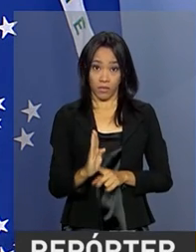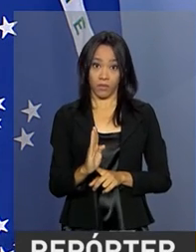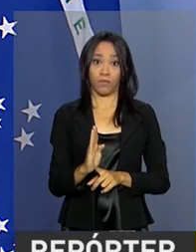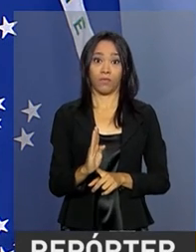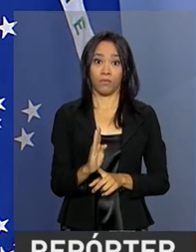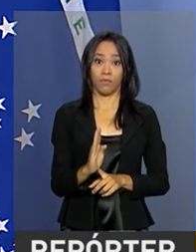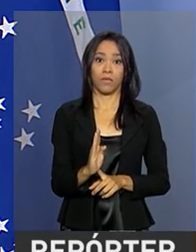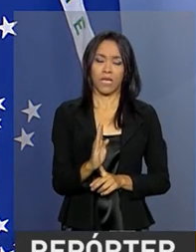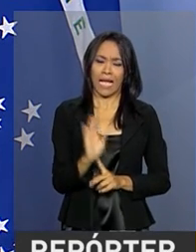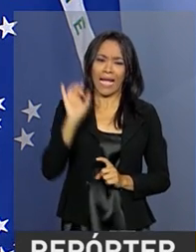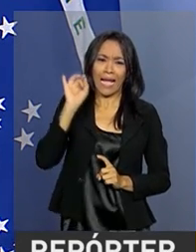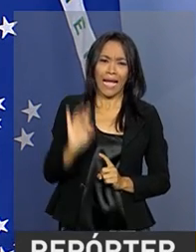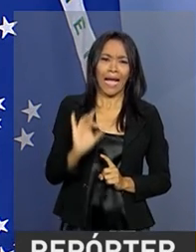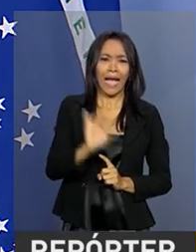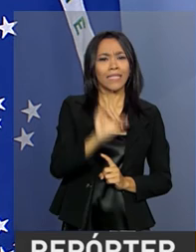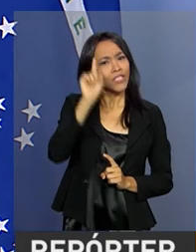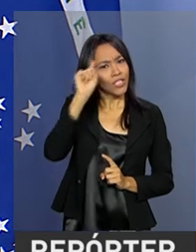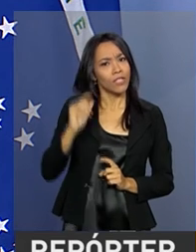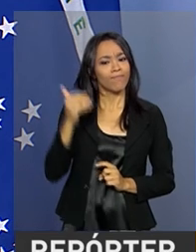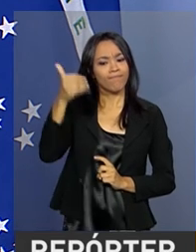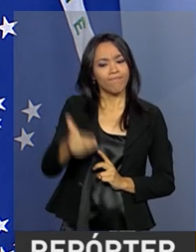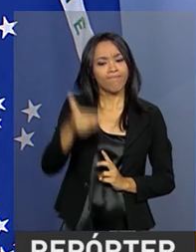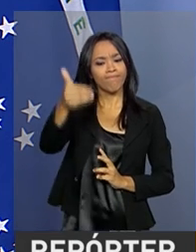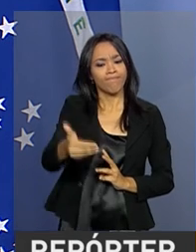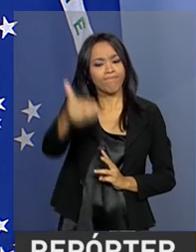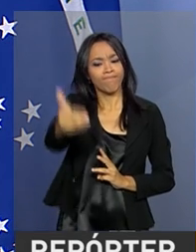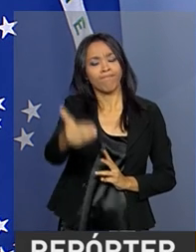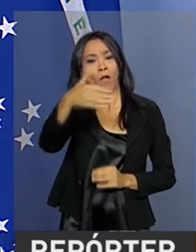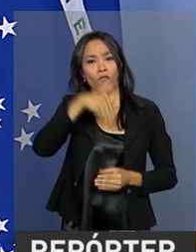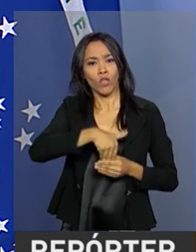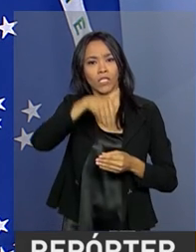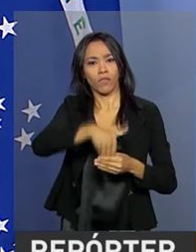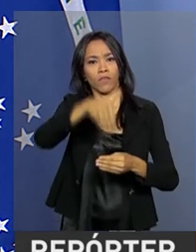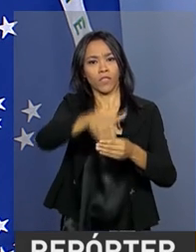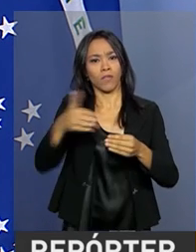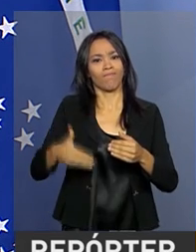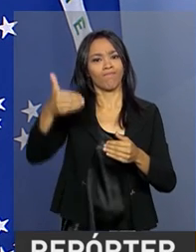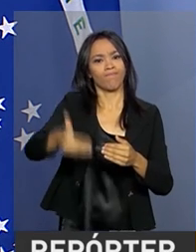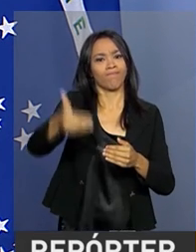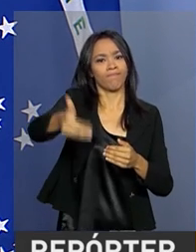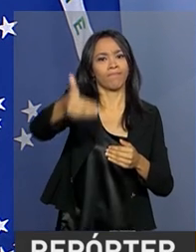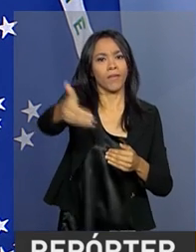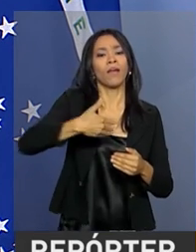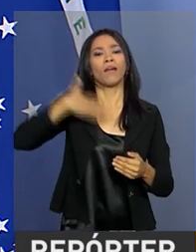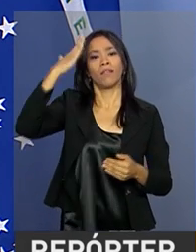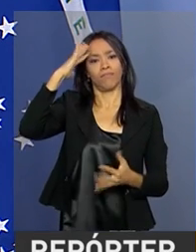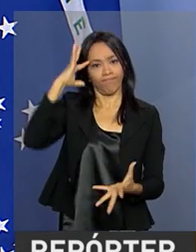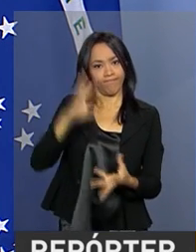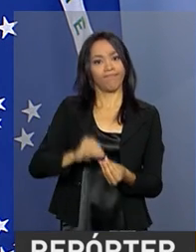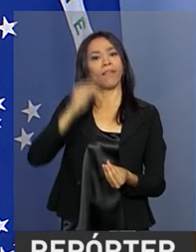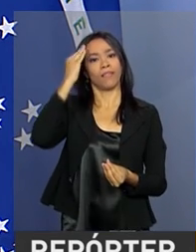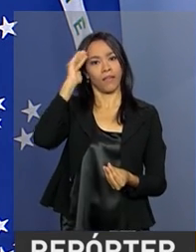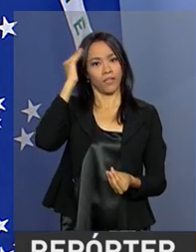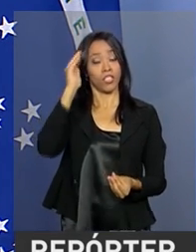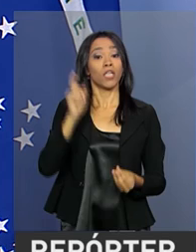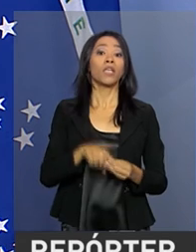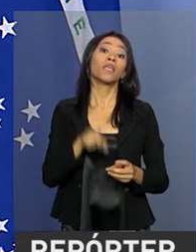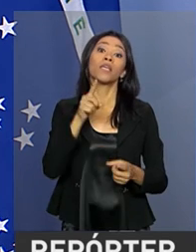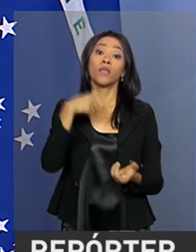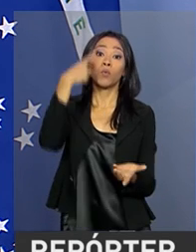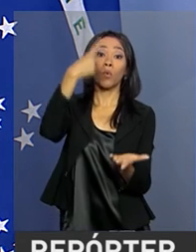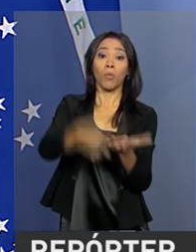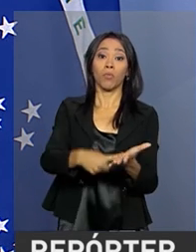desenhando a cada dia e a cada votação é um país que entende que as responsabilidades fiscal e